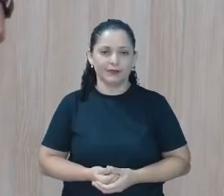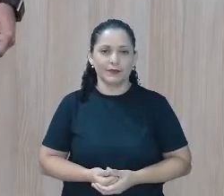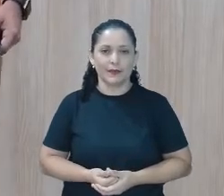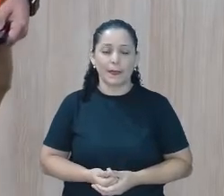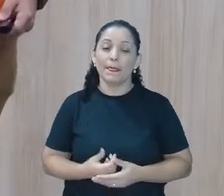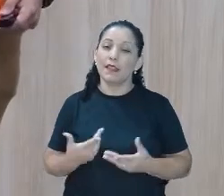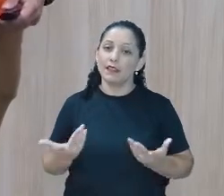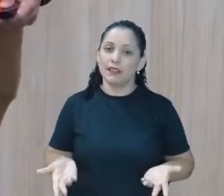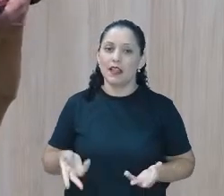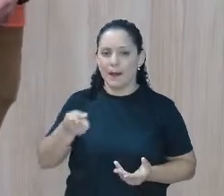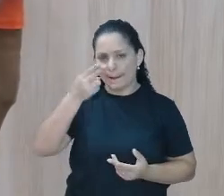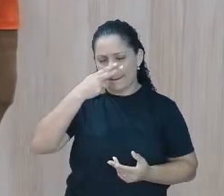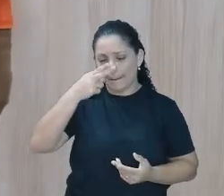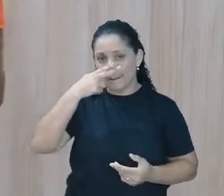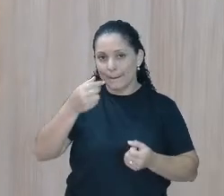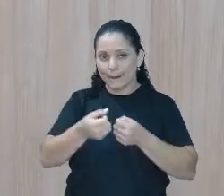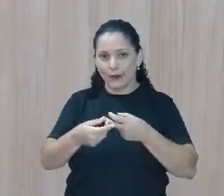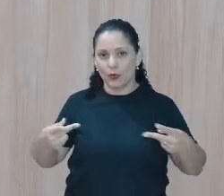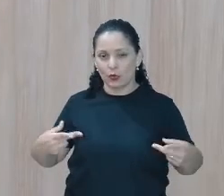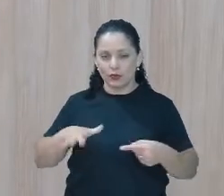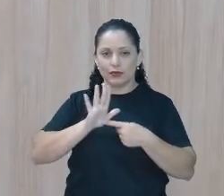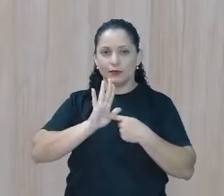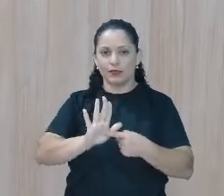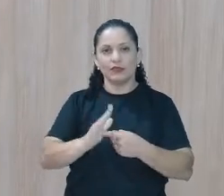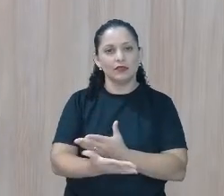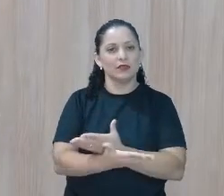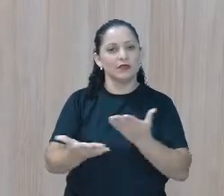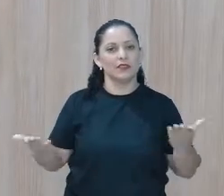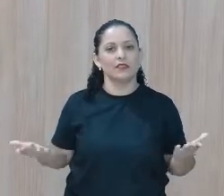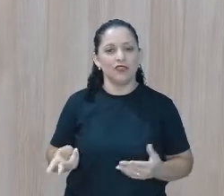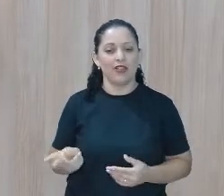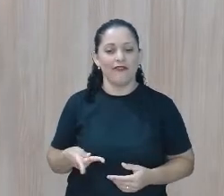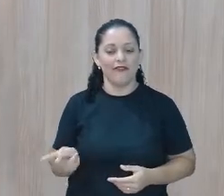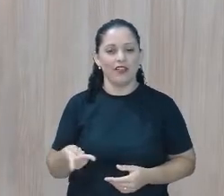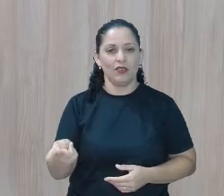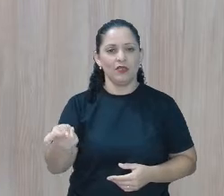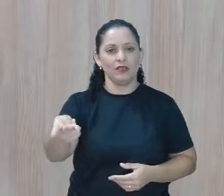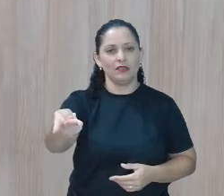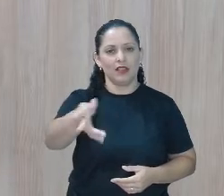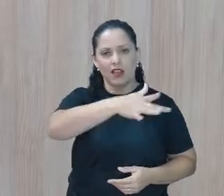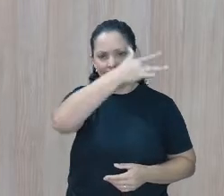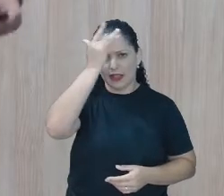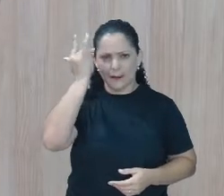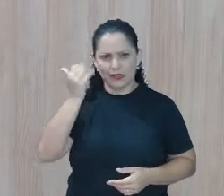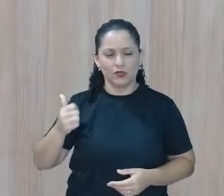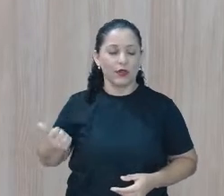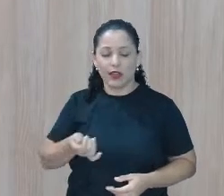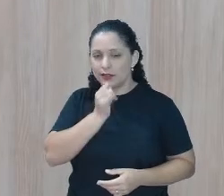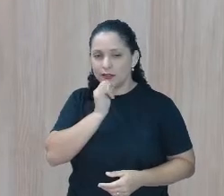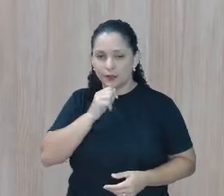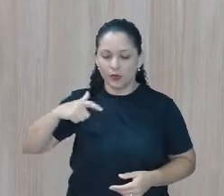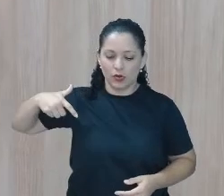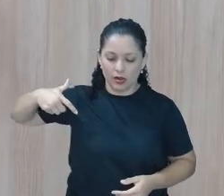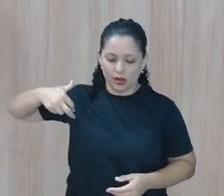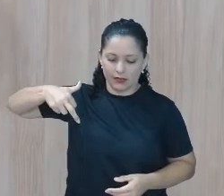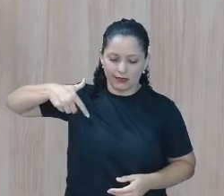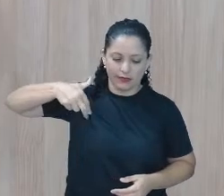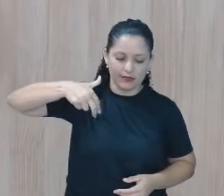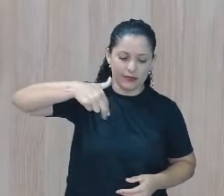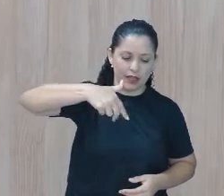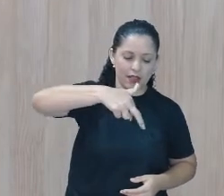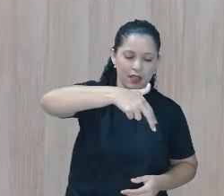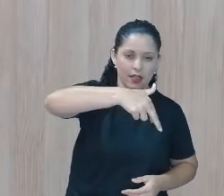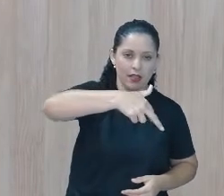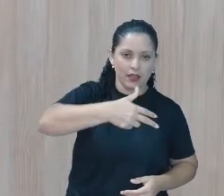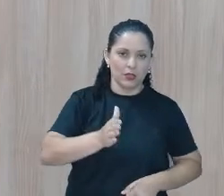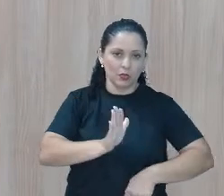mesma situação que eu trouxe para vocês em relação à velocidade que uma pessoa anda e o tempo necessário para que ela